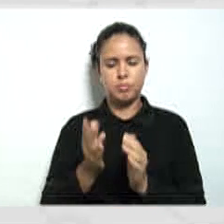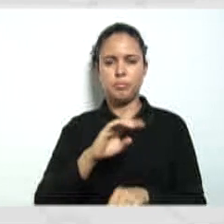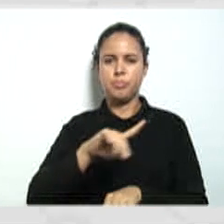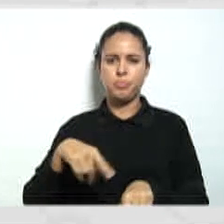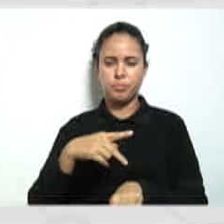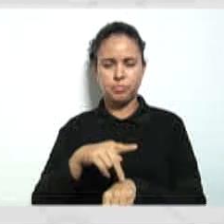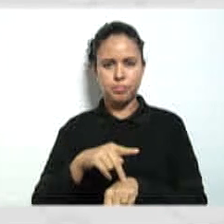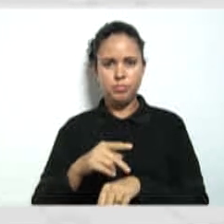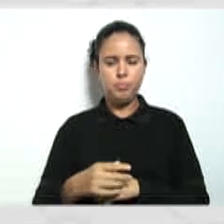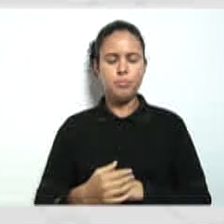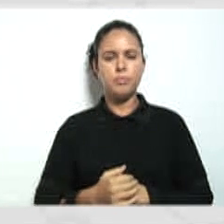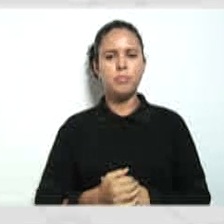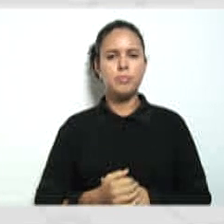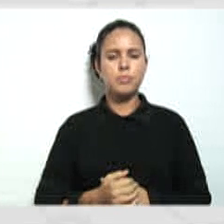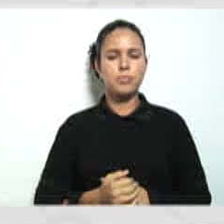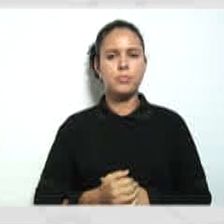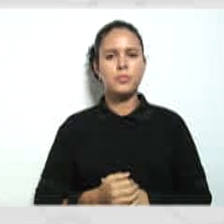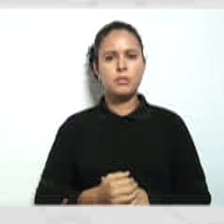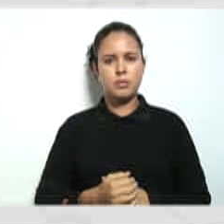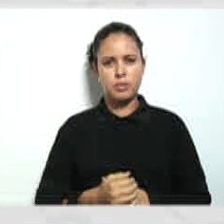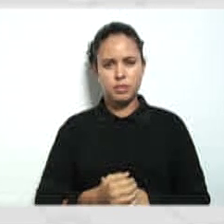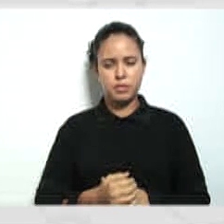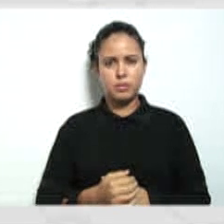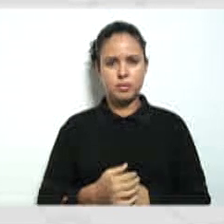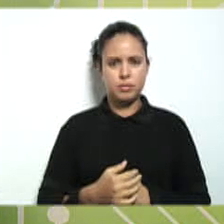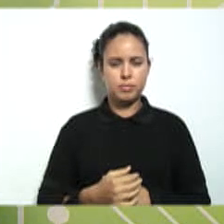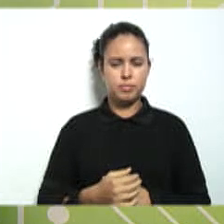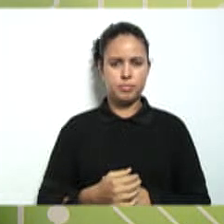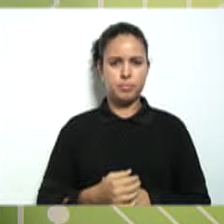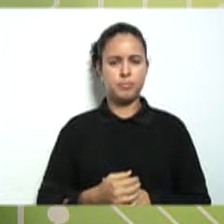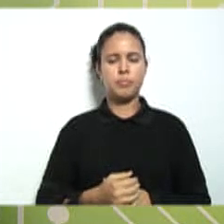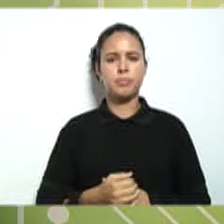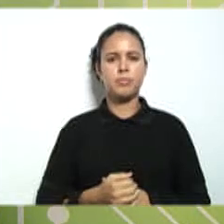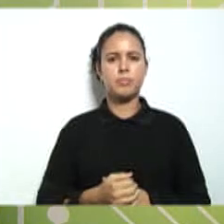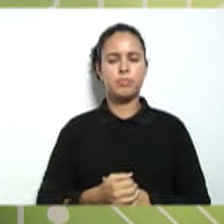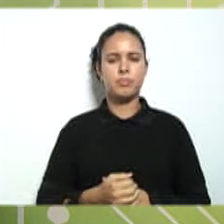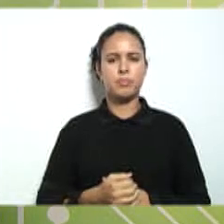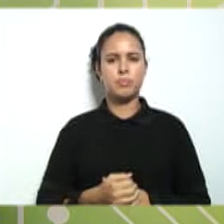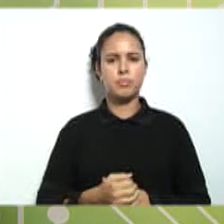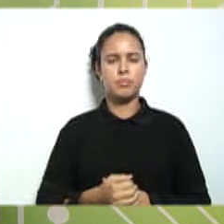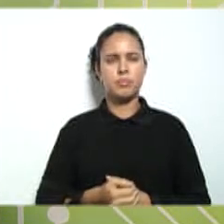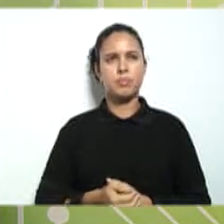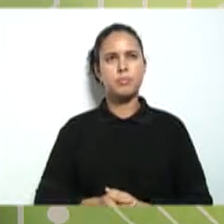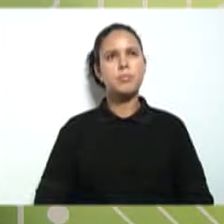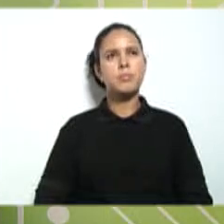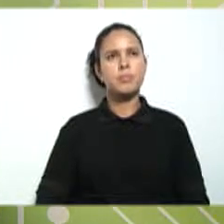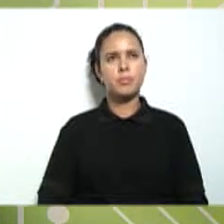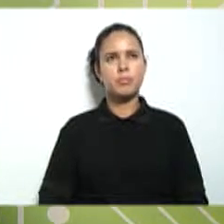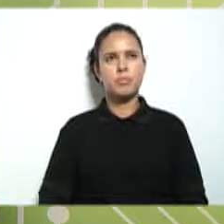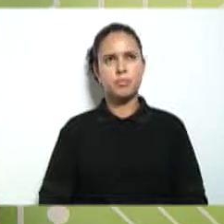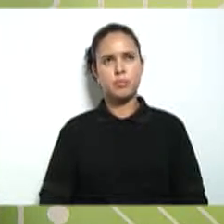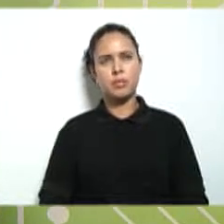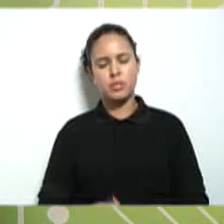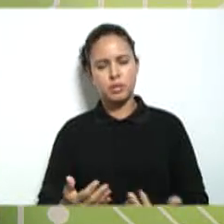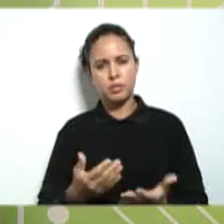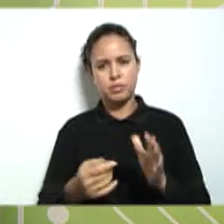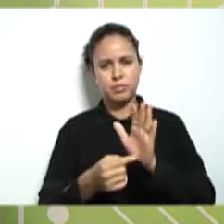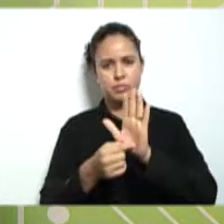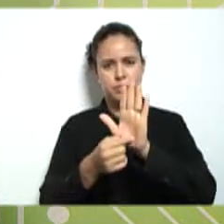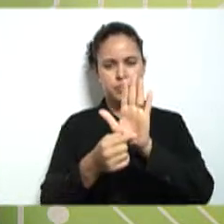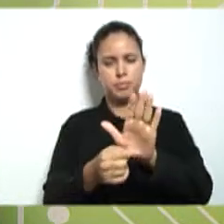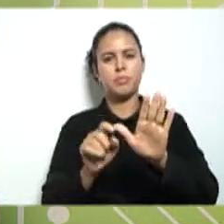as regiões onde a gente identificou mais cooperação, a gente também identifica mais desenvolvimento. E aqui a gente apresenta a